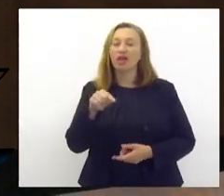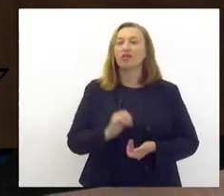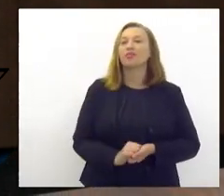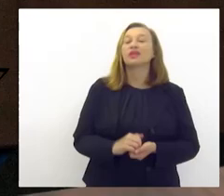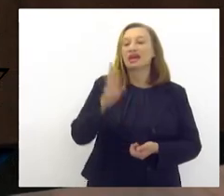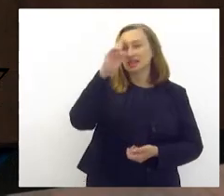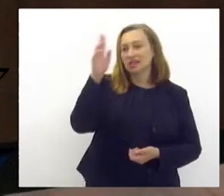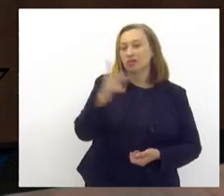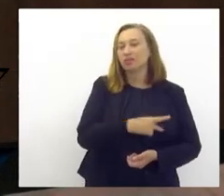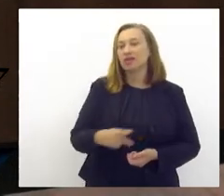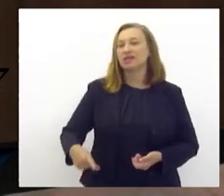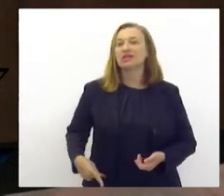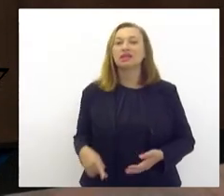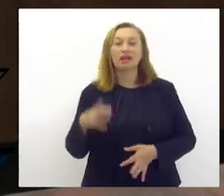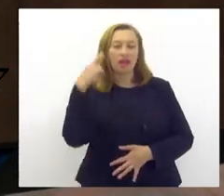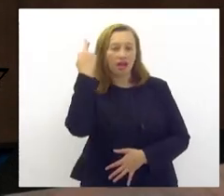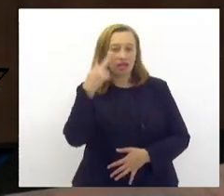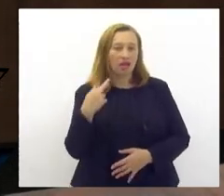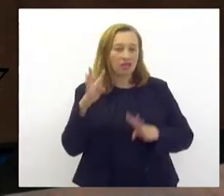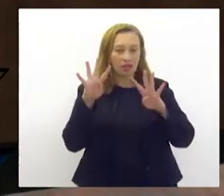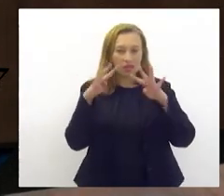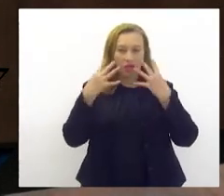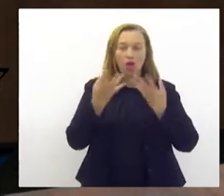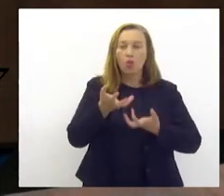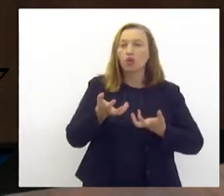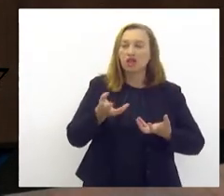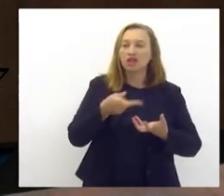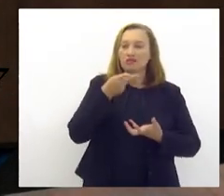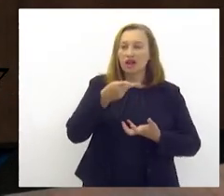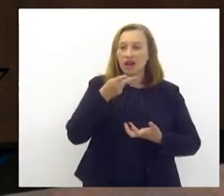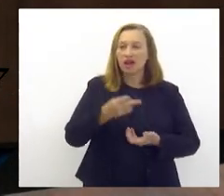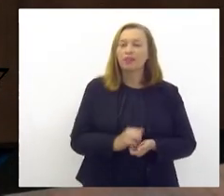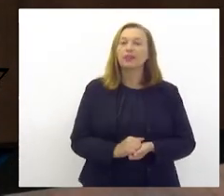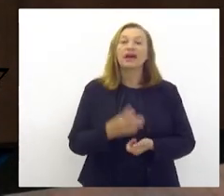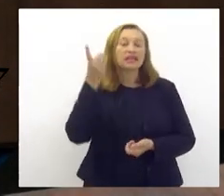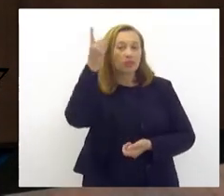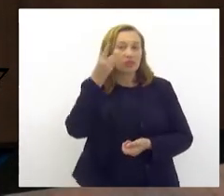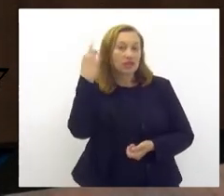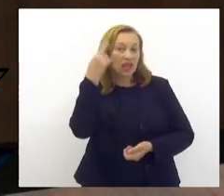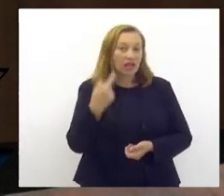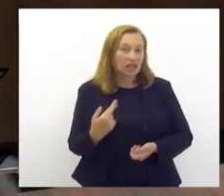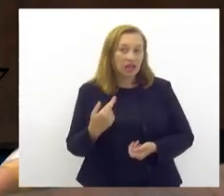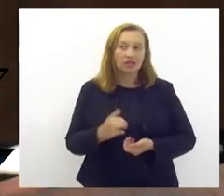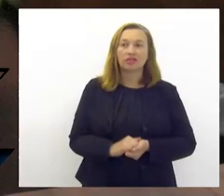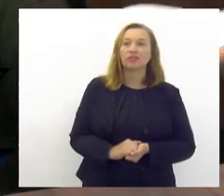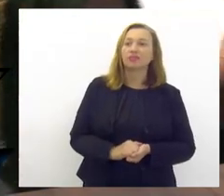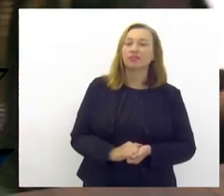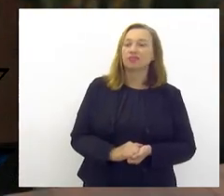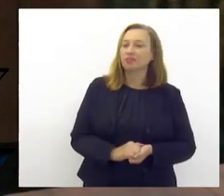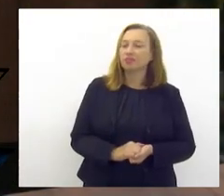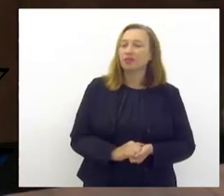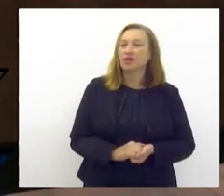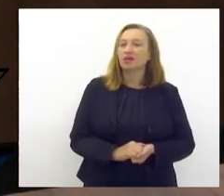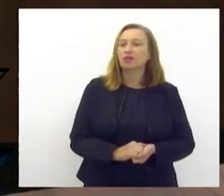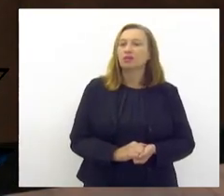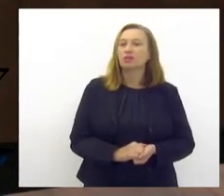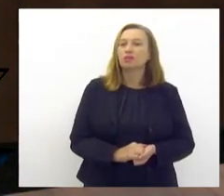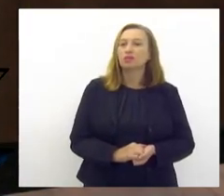Senhor presidente, Renata, eu queria dizer à deputada Renata Souza que,